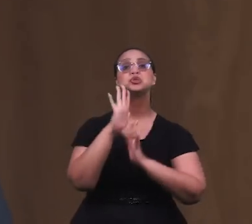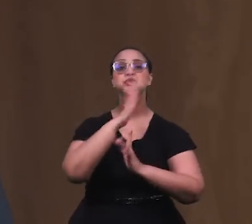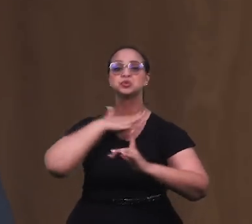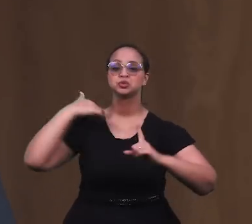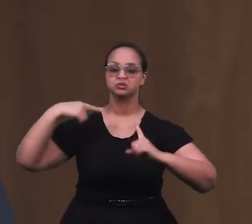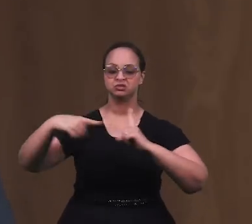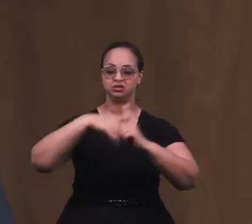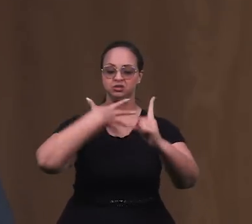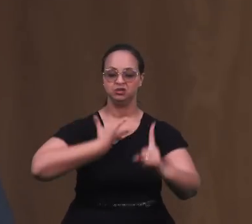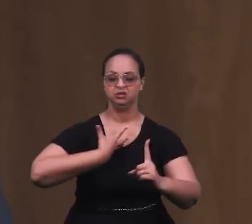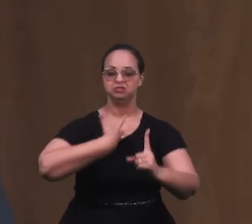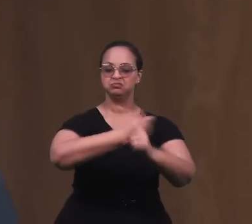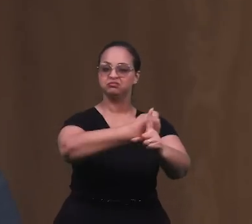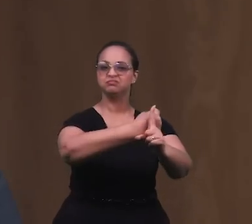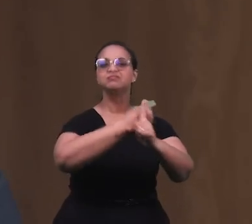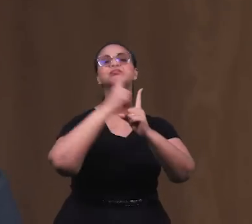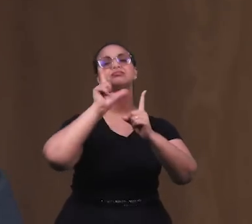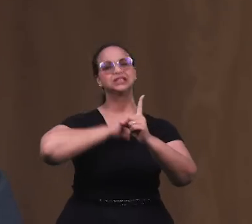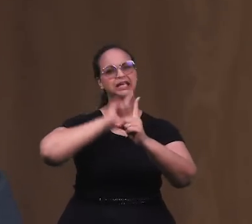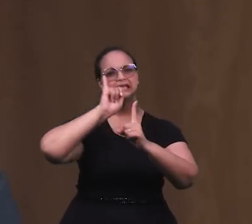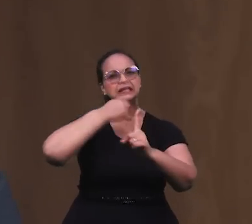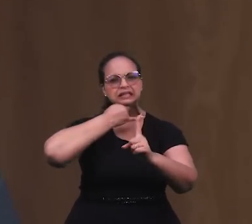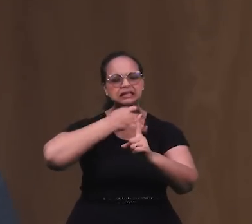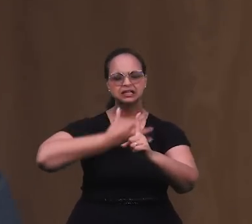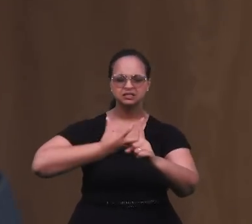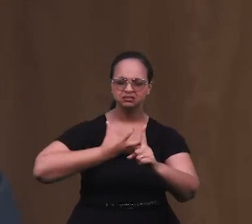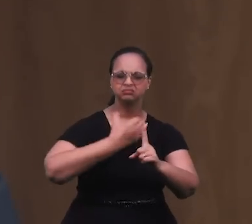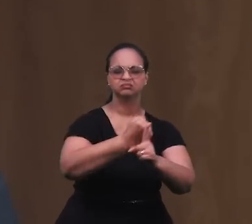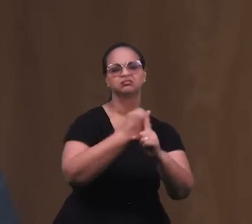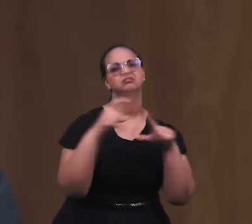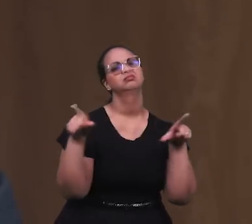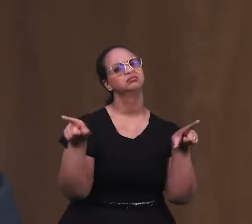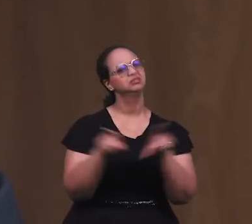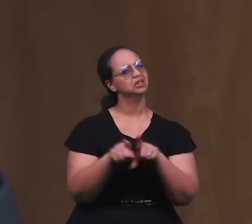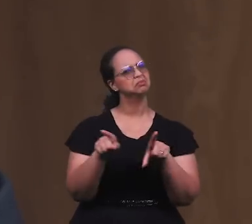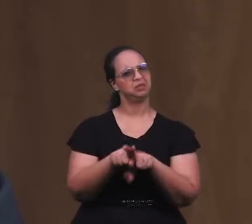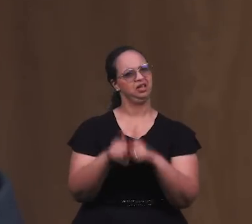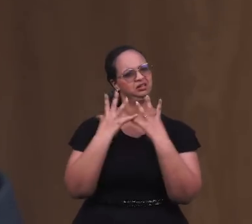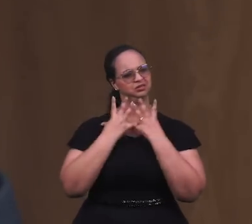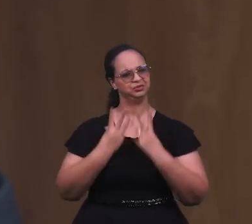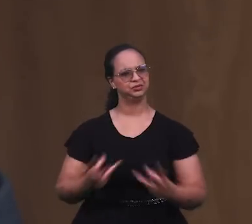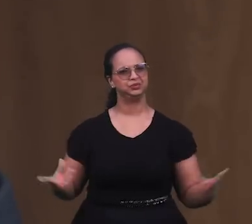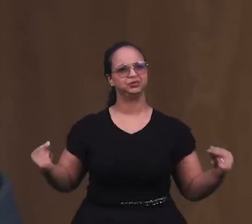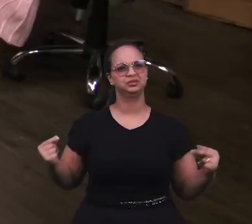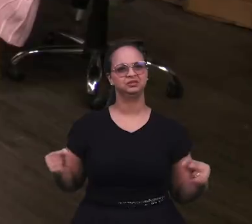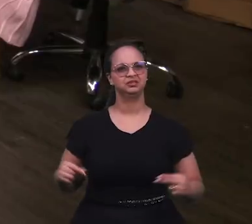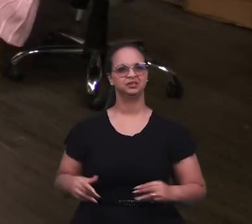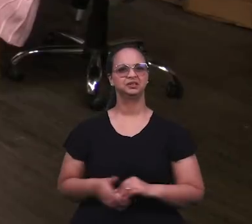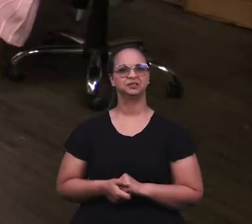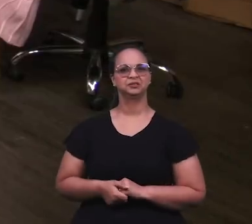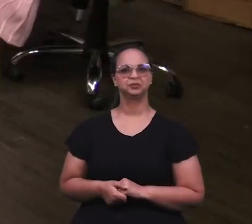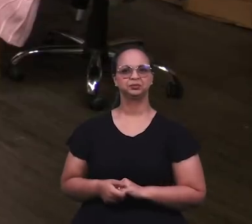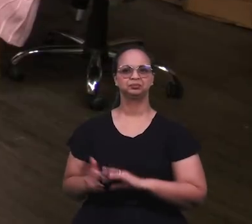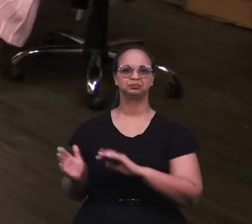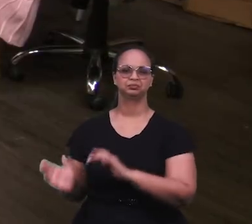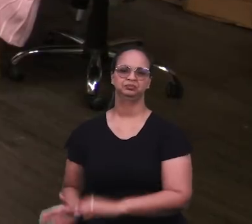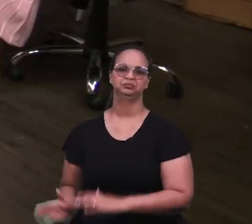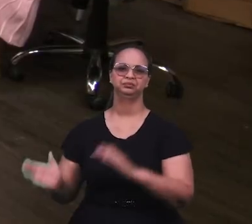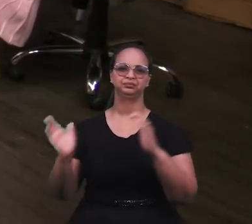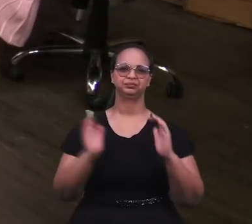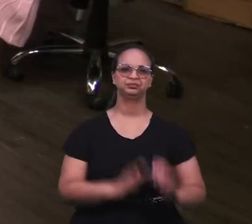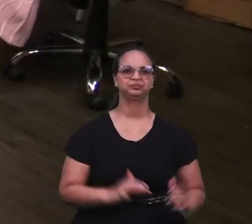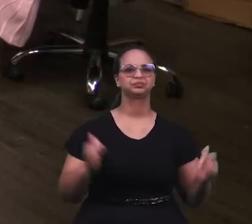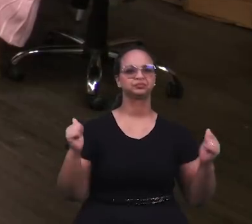essas mágoas, todas essas tristezas que assolam o nosso coração. Glória a Deus, é isso mesmo.